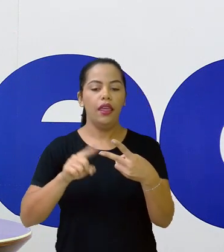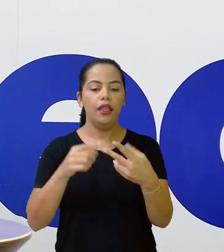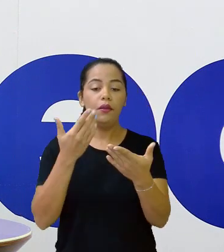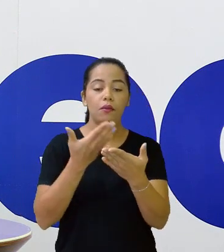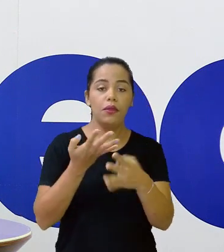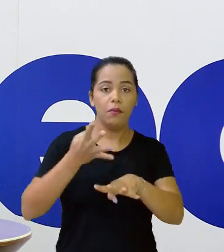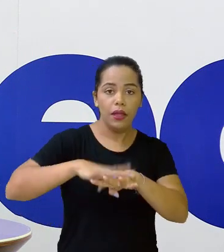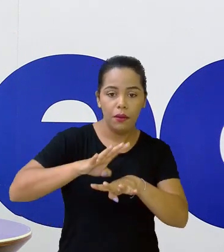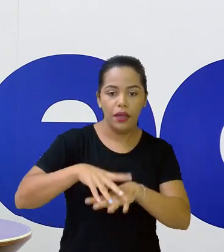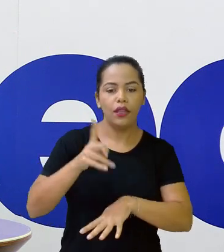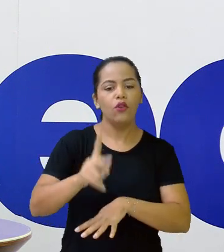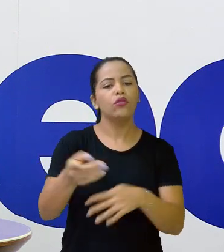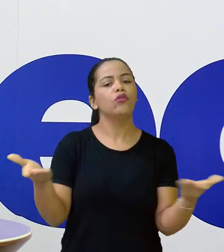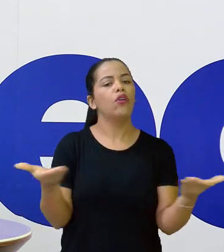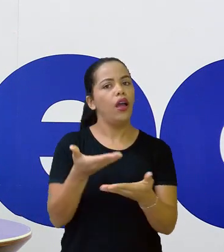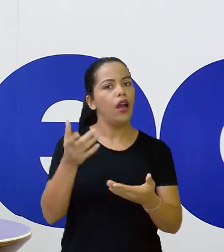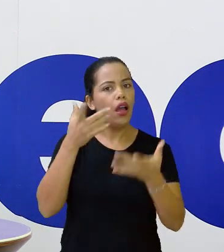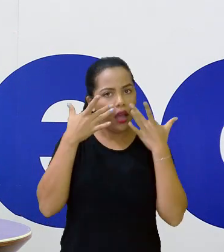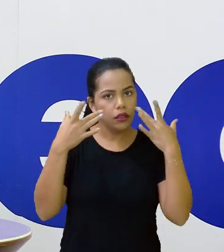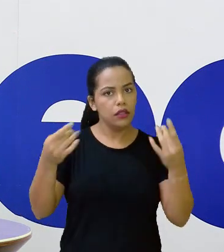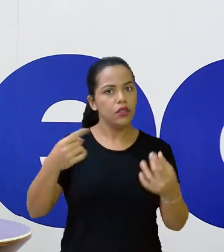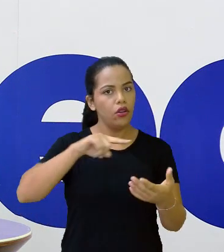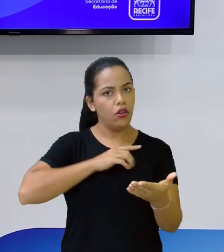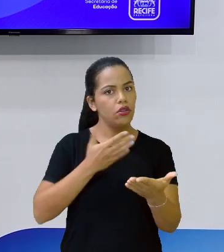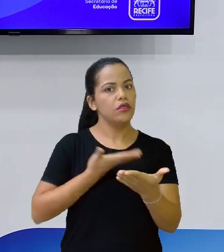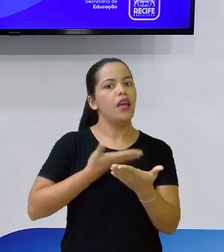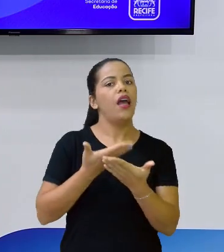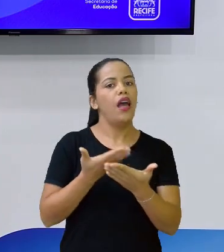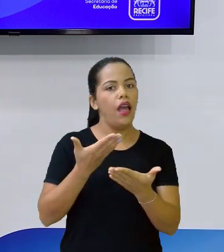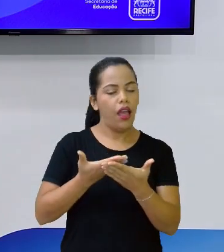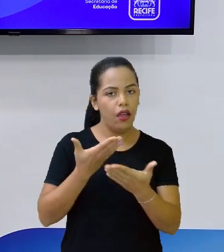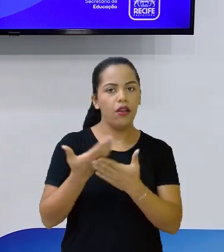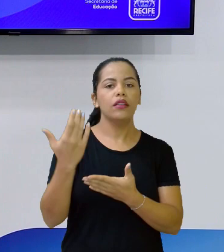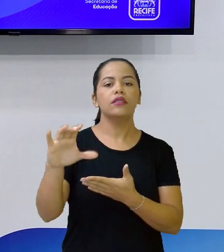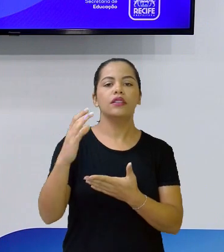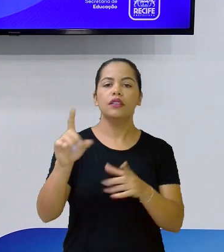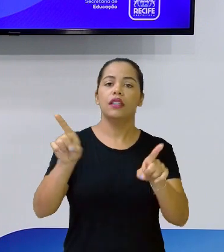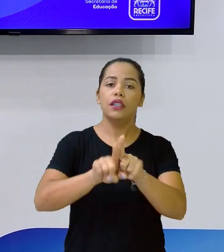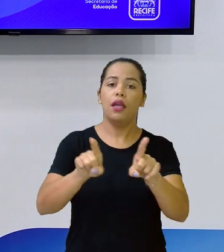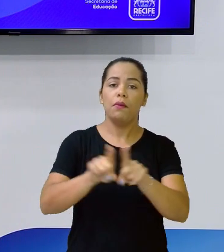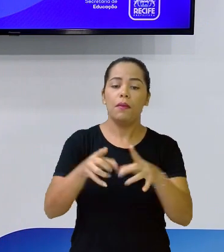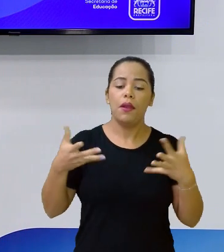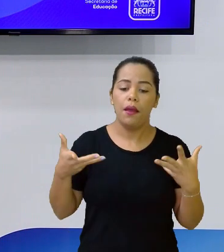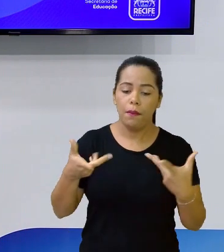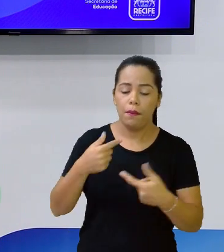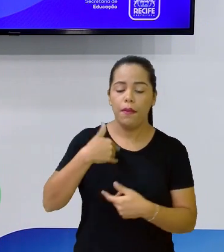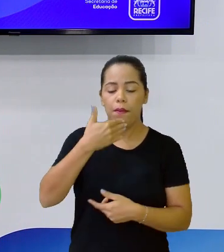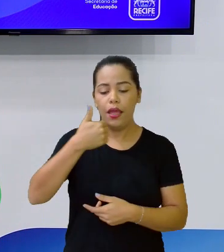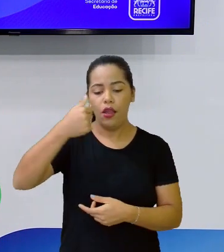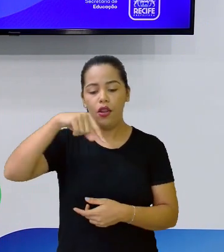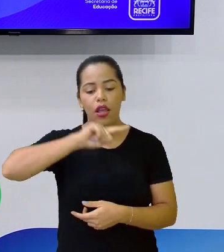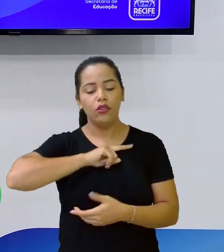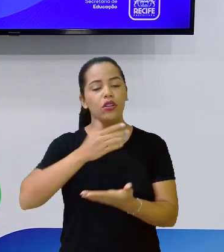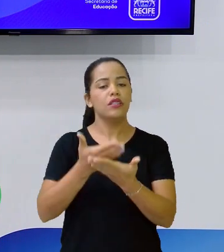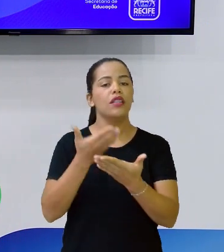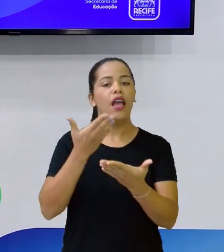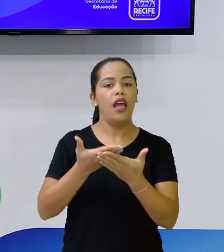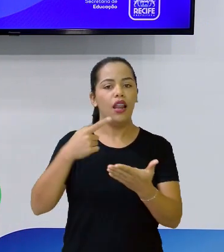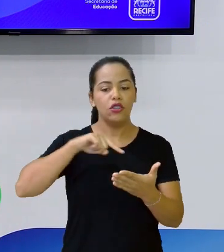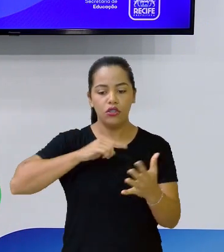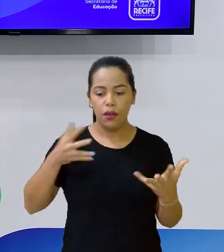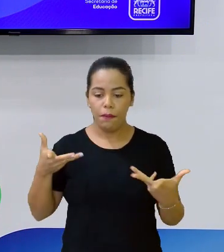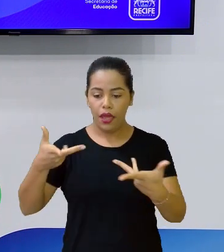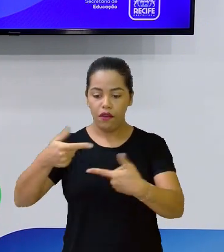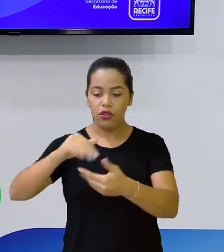na nossa aula de ciências. E também para brilhantar a nossa aula de hoje, temos a nossa maravilhosa intérprete, a Laísa,